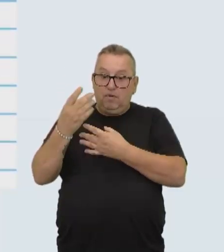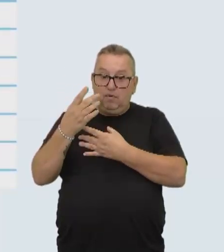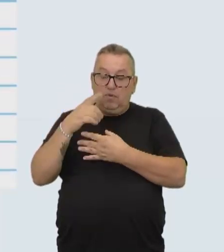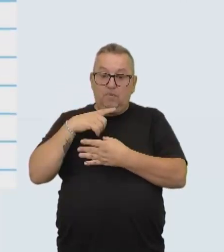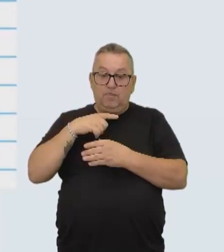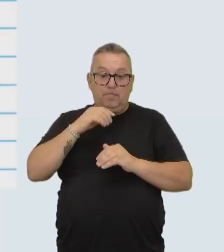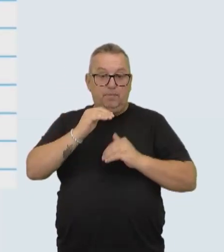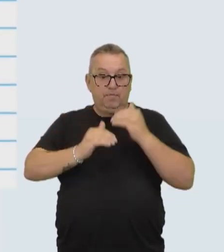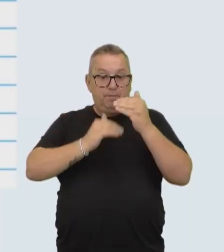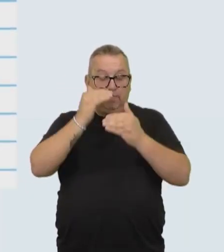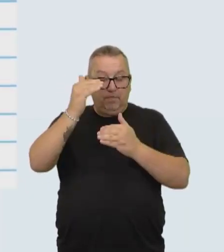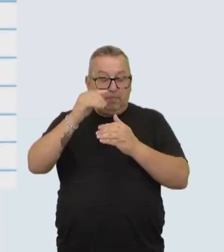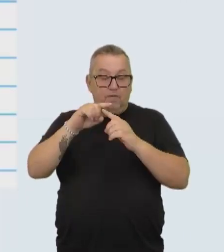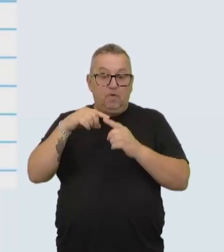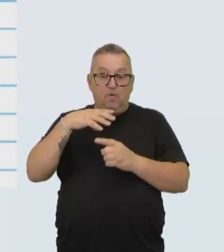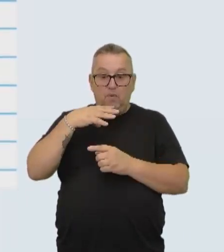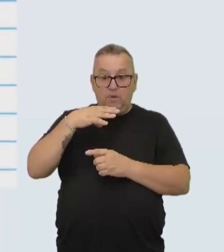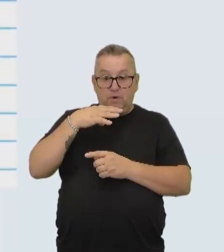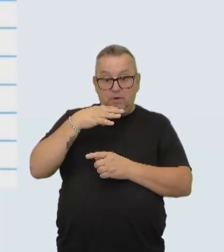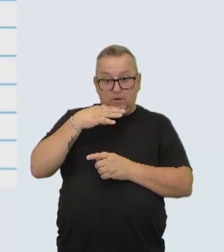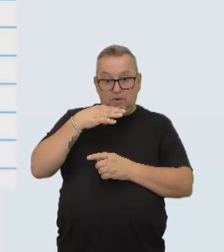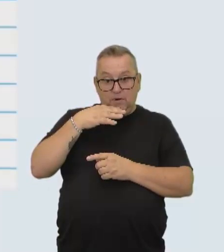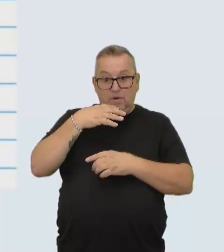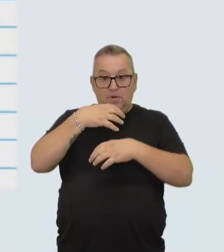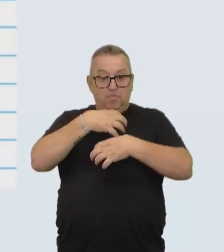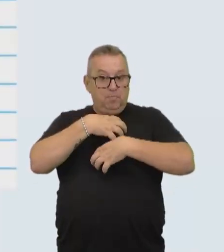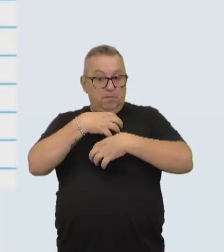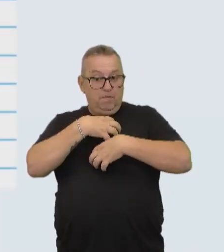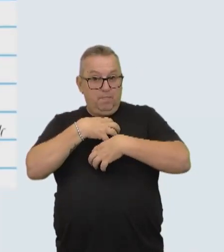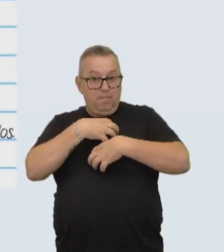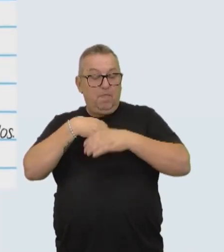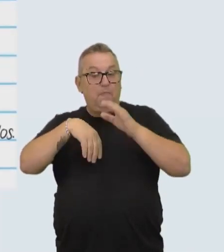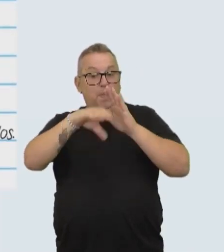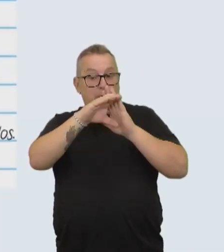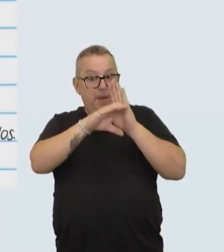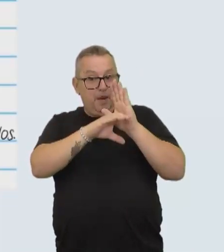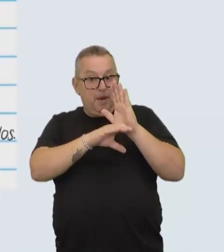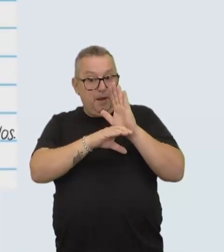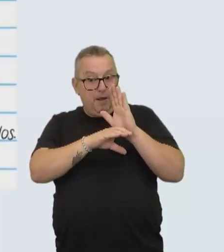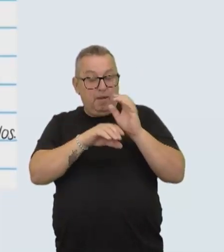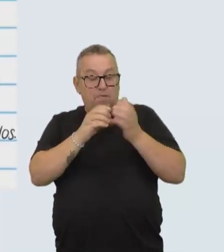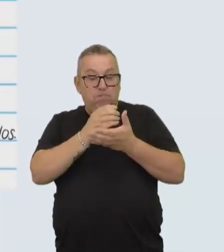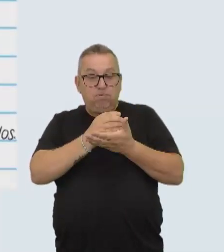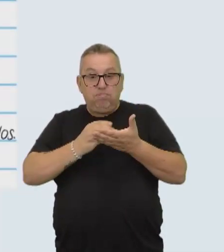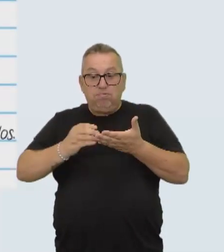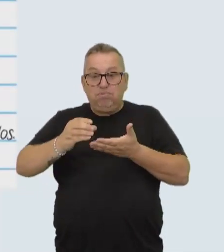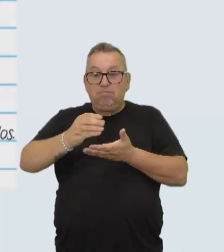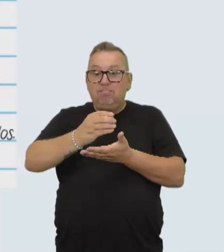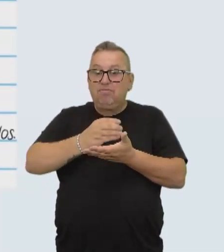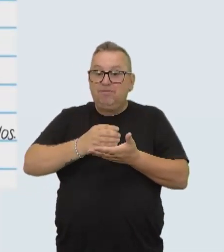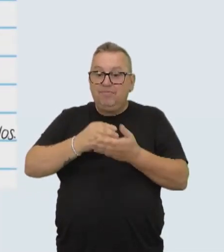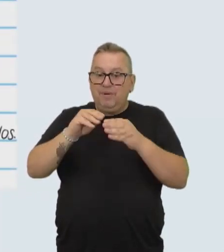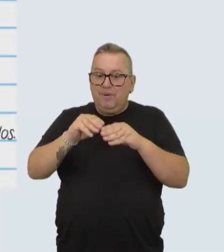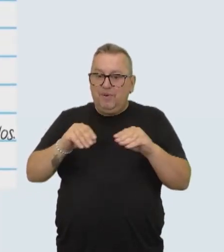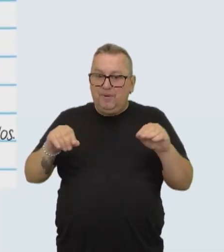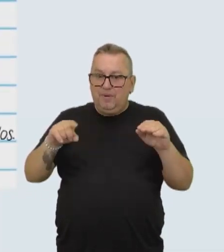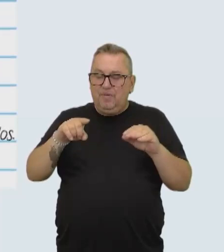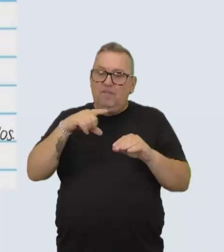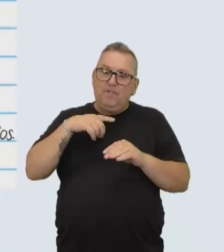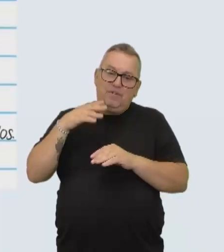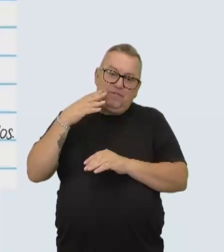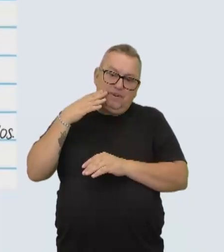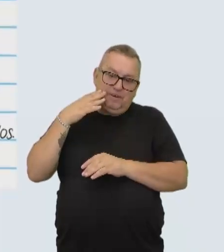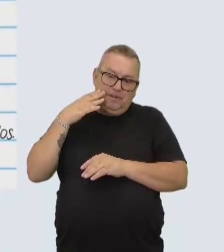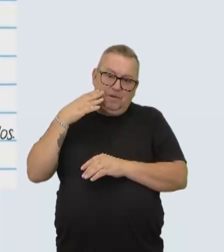para desenvolver as atividades de conhecimento, caracterização, classificação e cartografia dos solos. Então, não seja antipático com